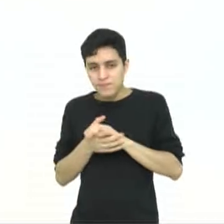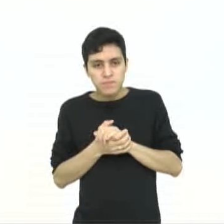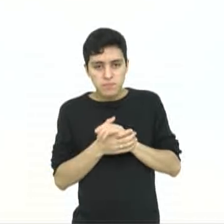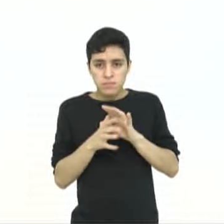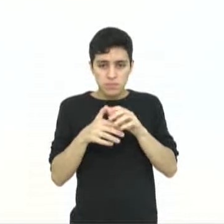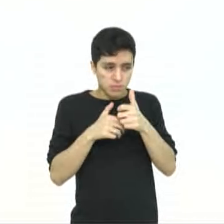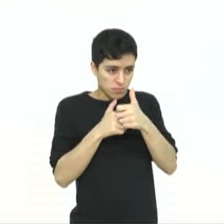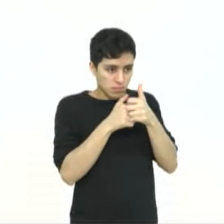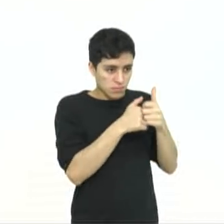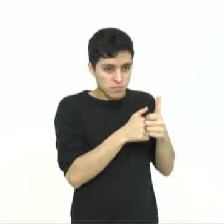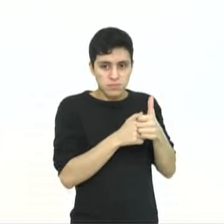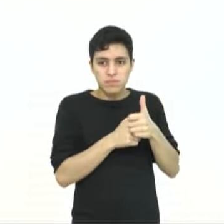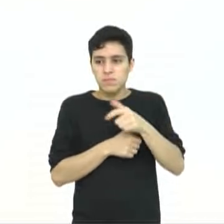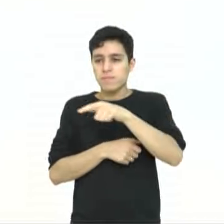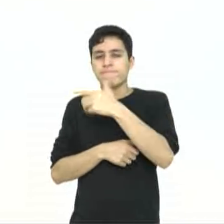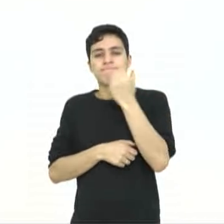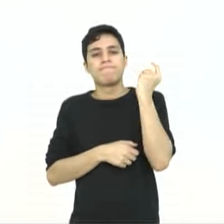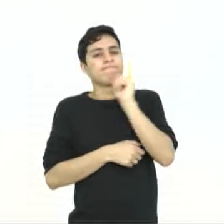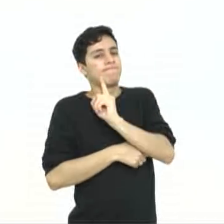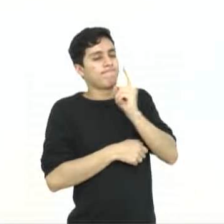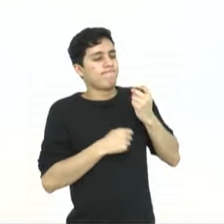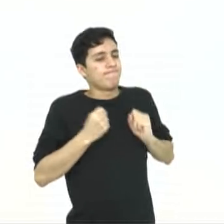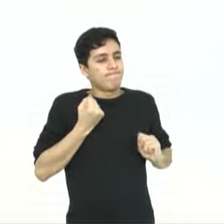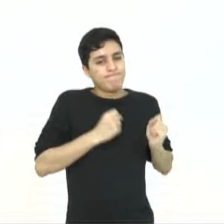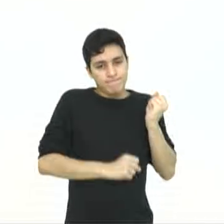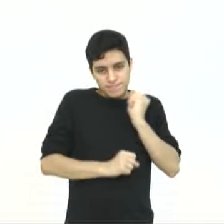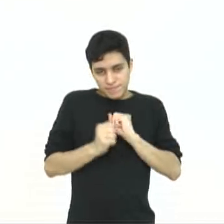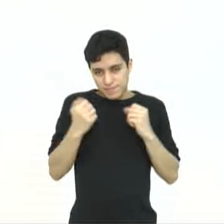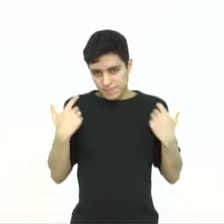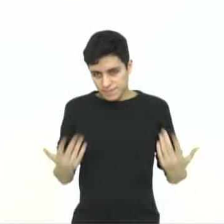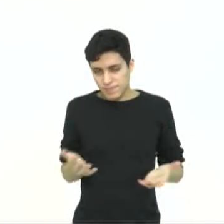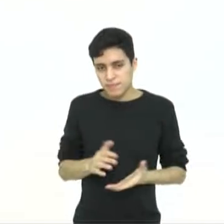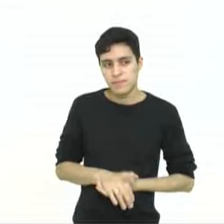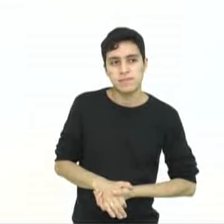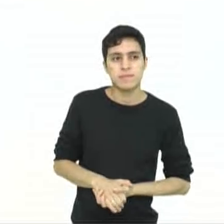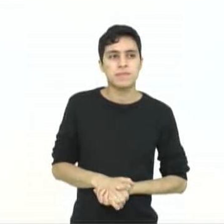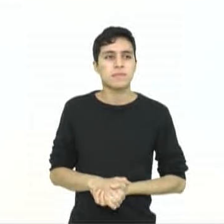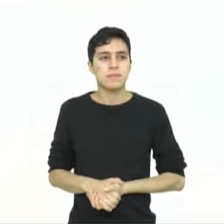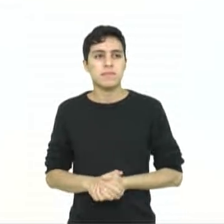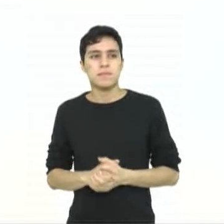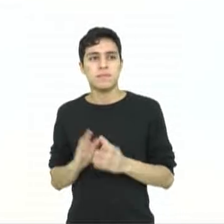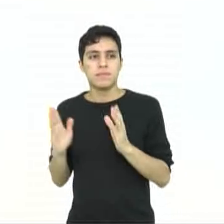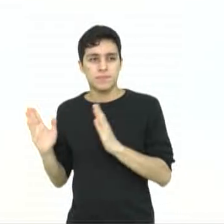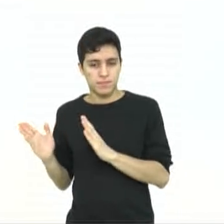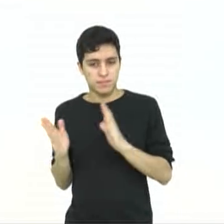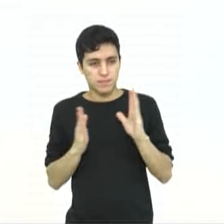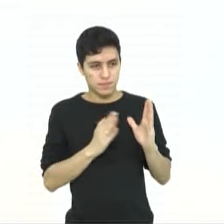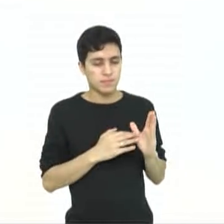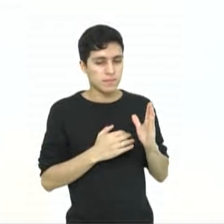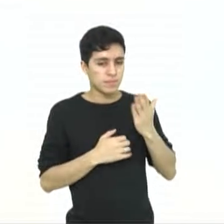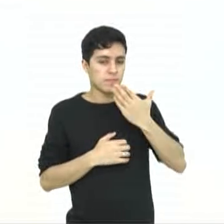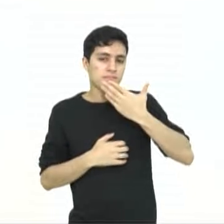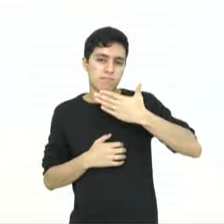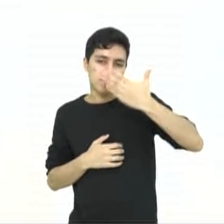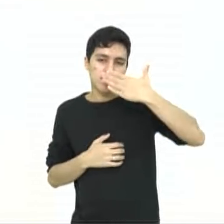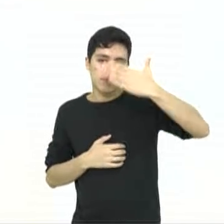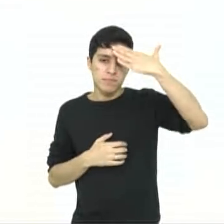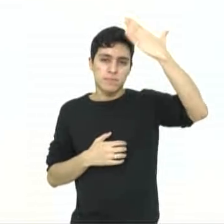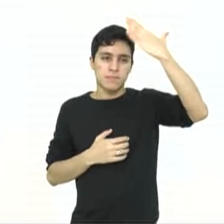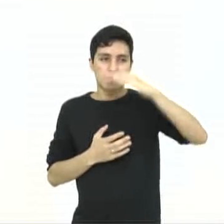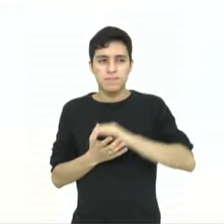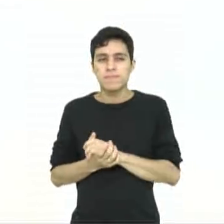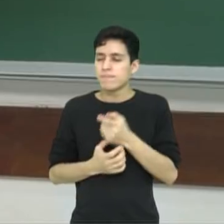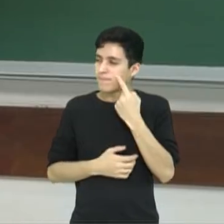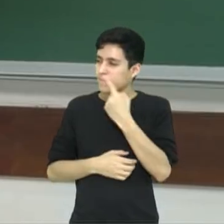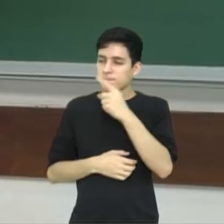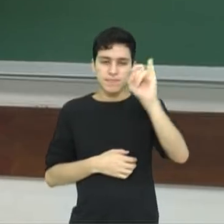tem que acreditar em um único Deus, Alá, e seguir todos os ensinamentos de Maomé, que Maomé seria o profeta, o mensageiro. Depois,